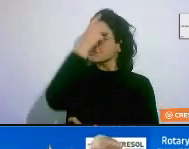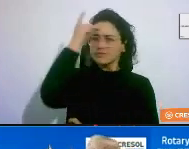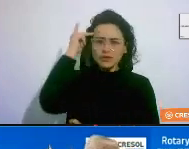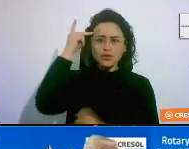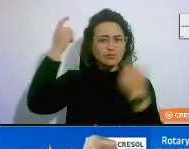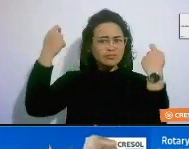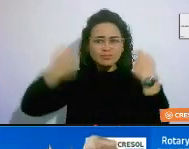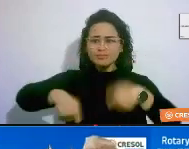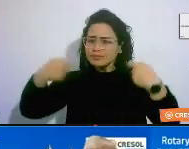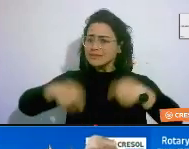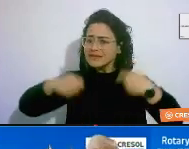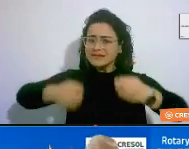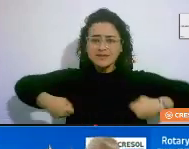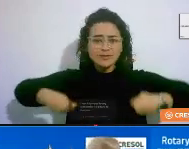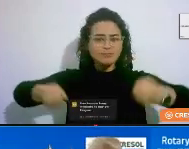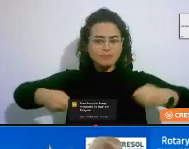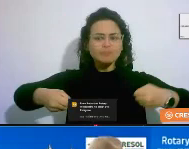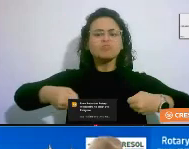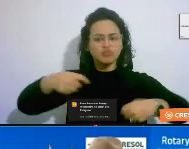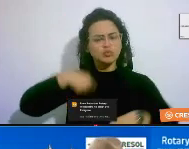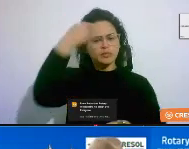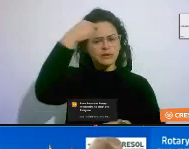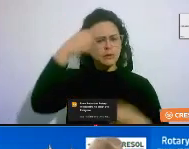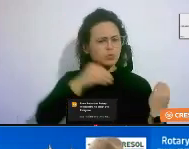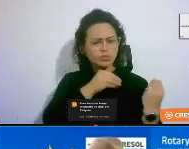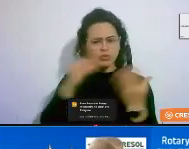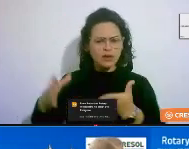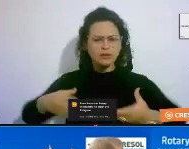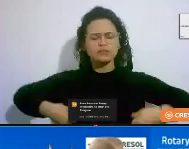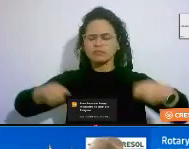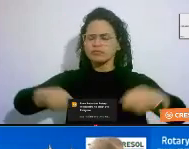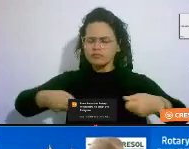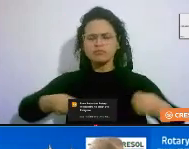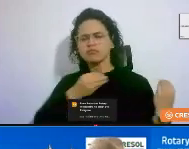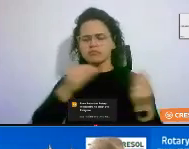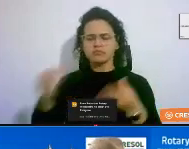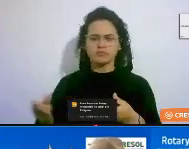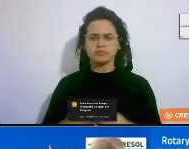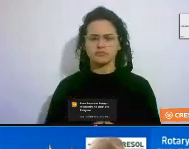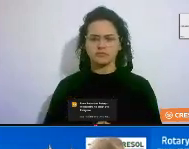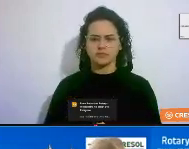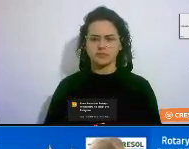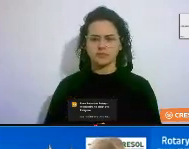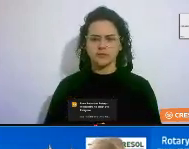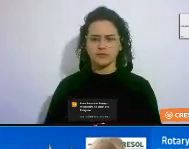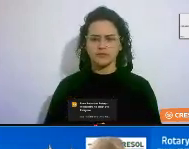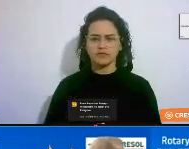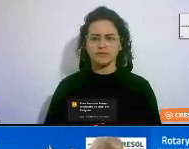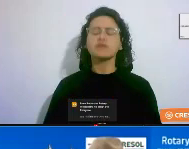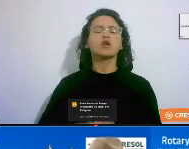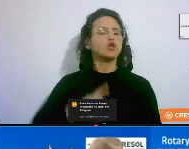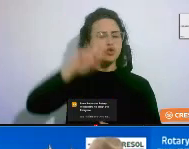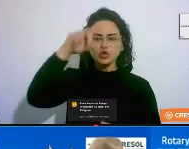grande doador para a cadeira de roda. Por causa do meu secretário, ele recebe quase que diariamente um pedido e